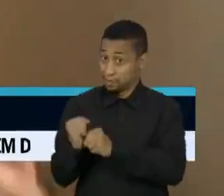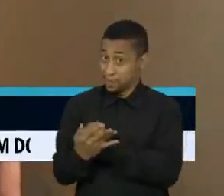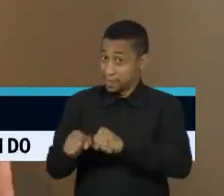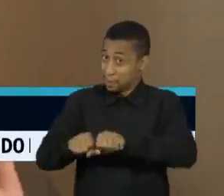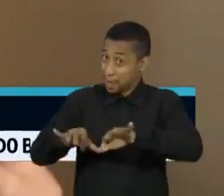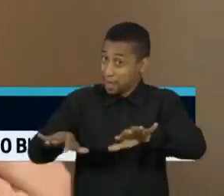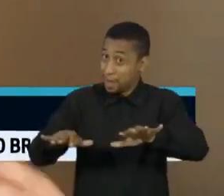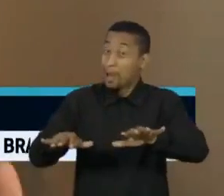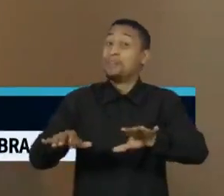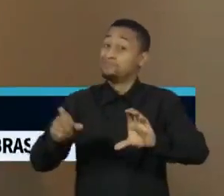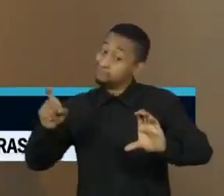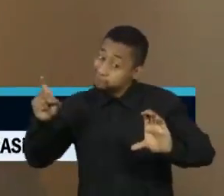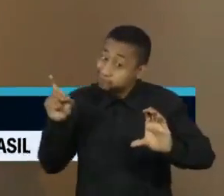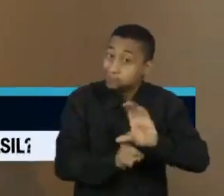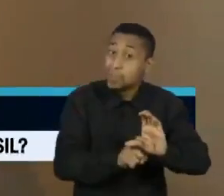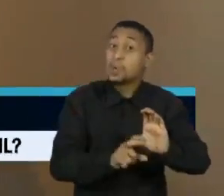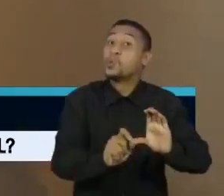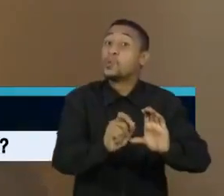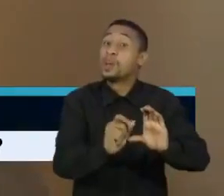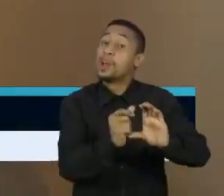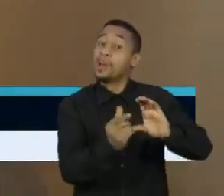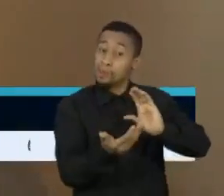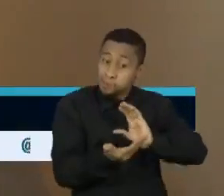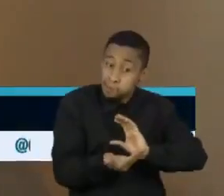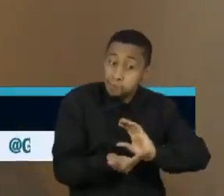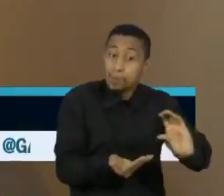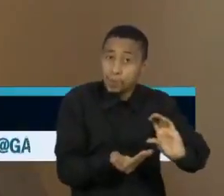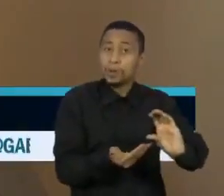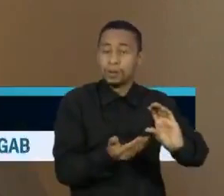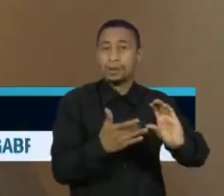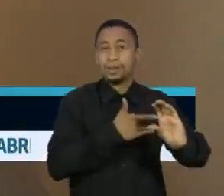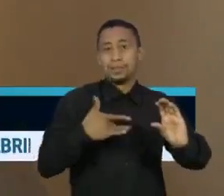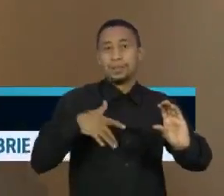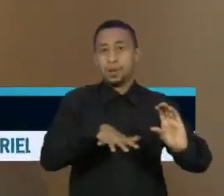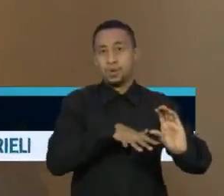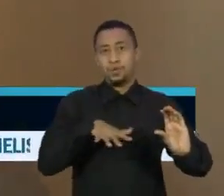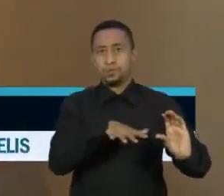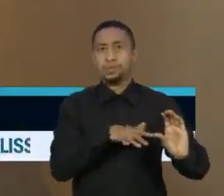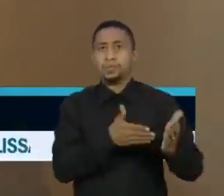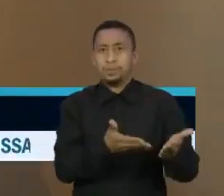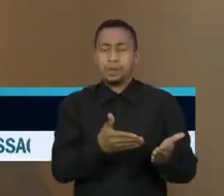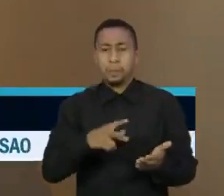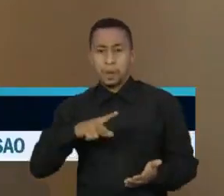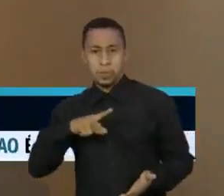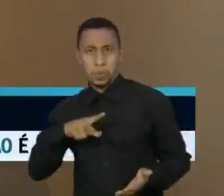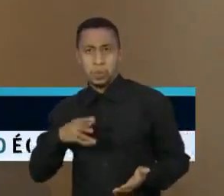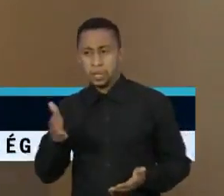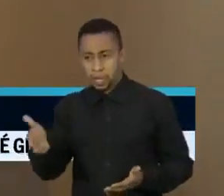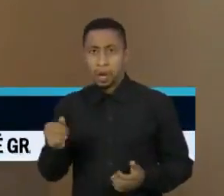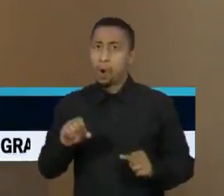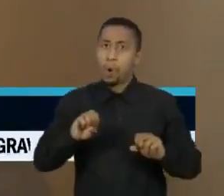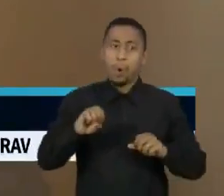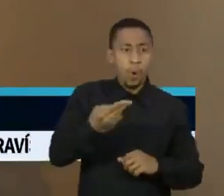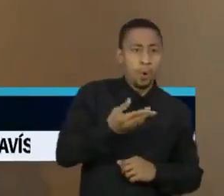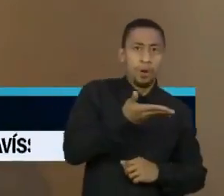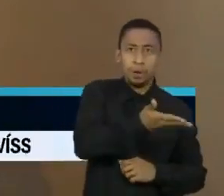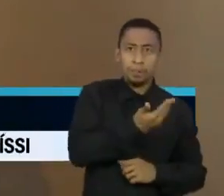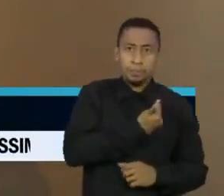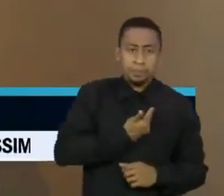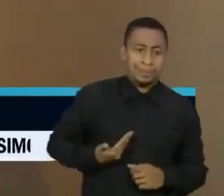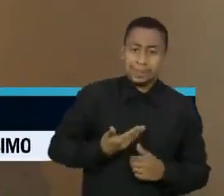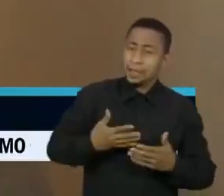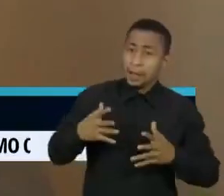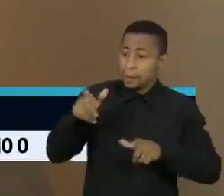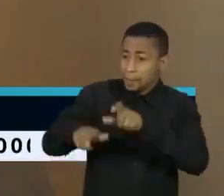uma gestão que depende de um gasto absurdo com saúde ouvia particular via convênios e outras